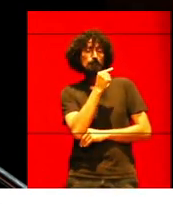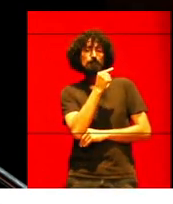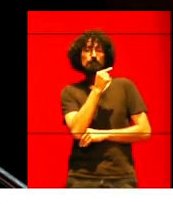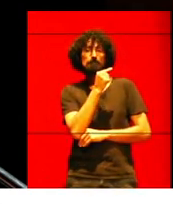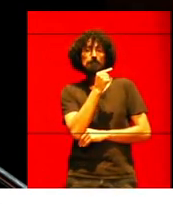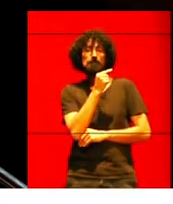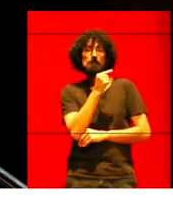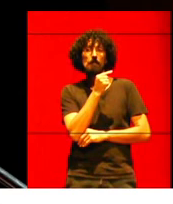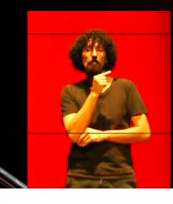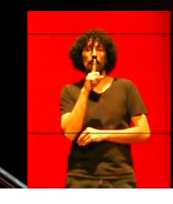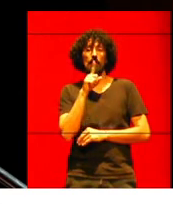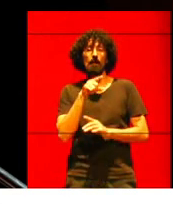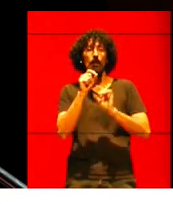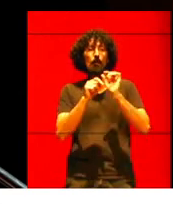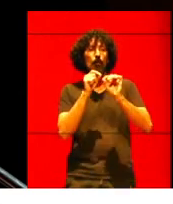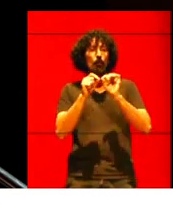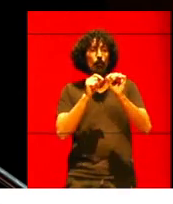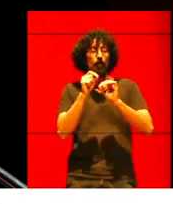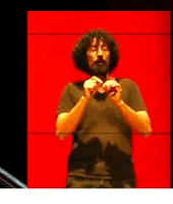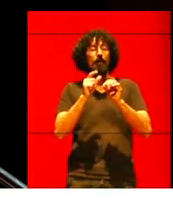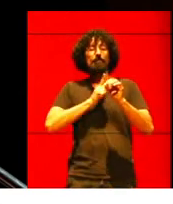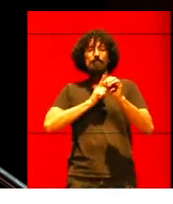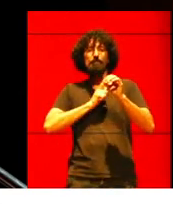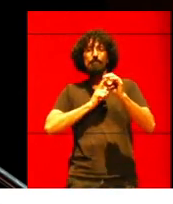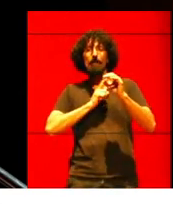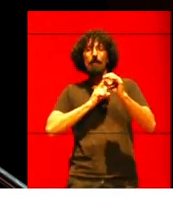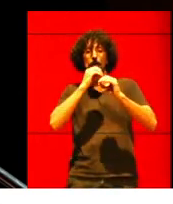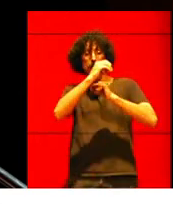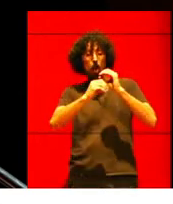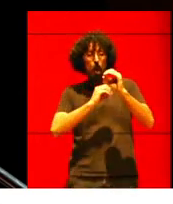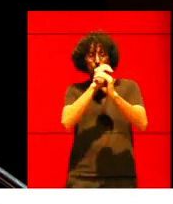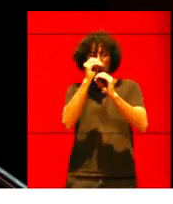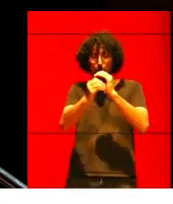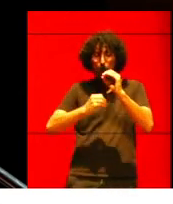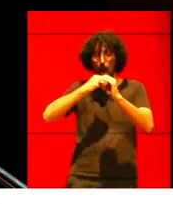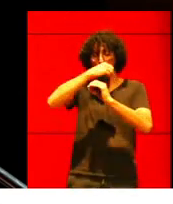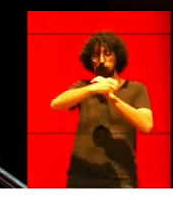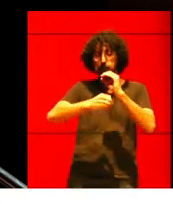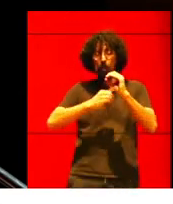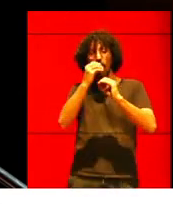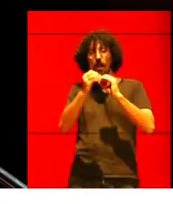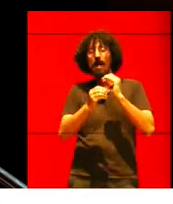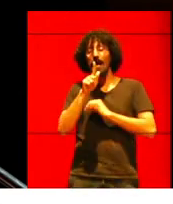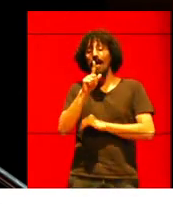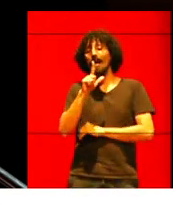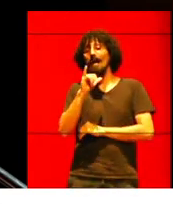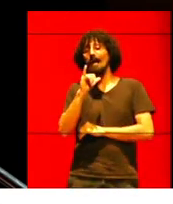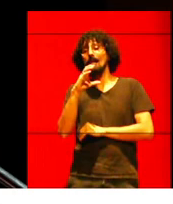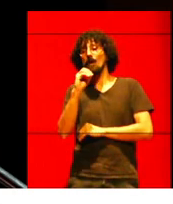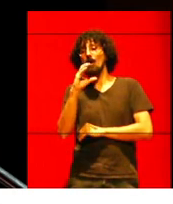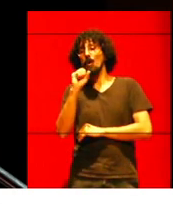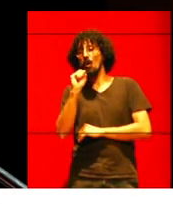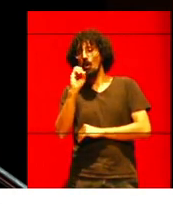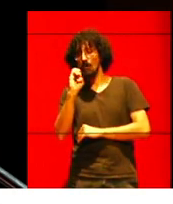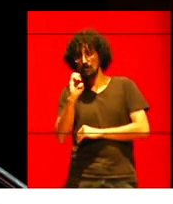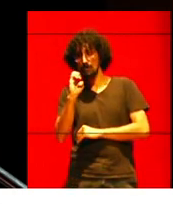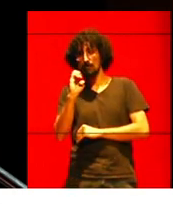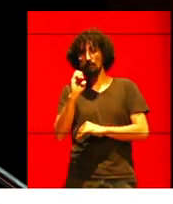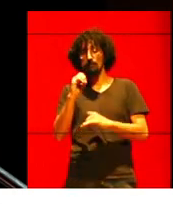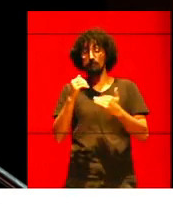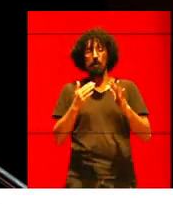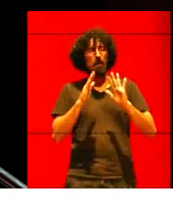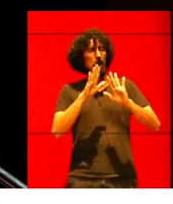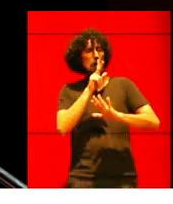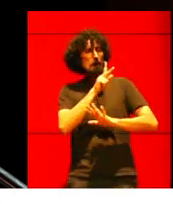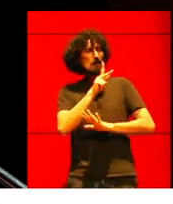formados por moléculas de glicose. Todos eles são formados por moléculas de glicose. Professor,